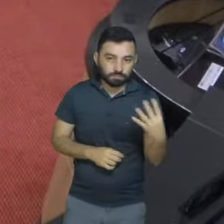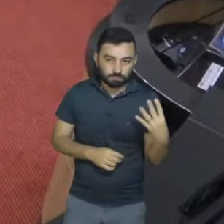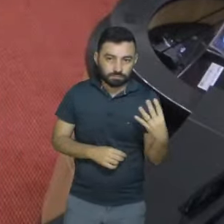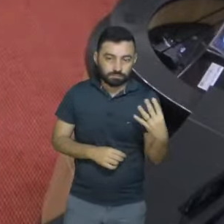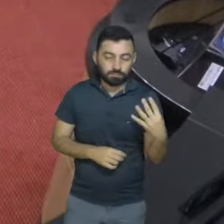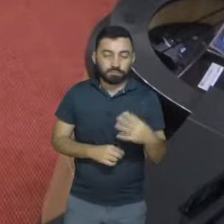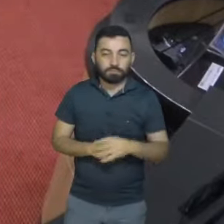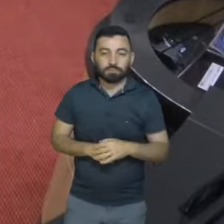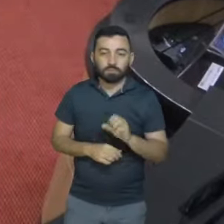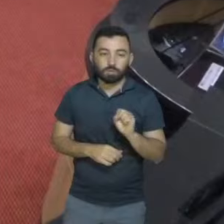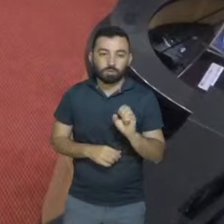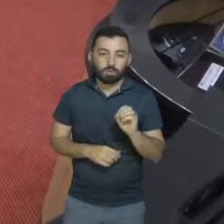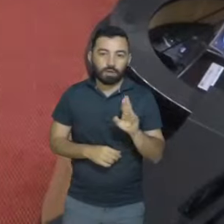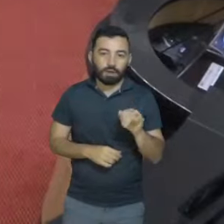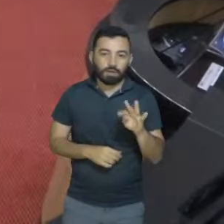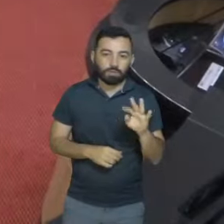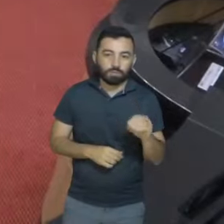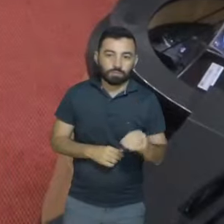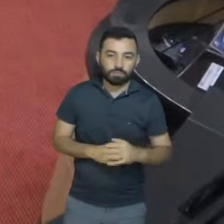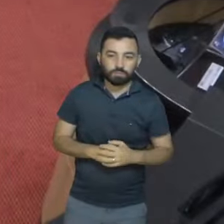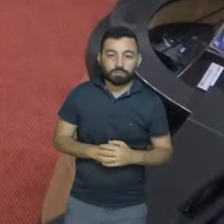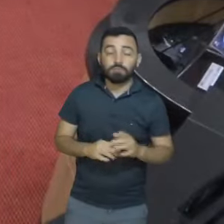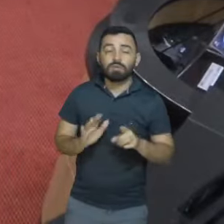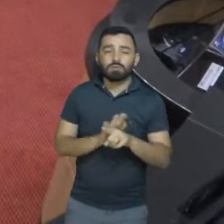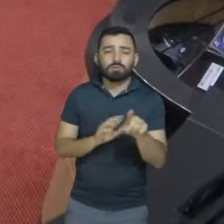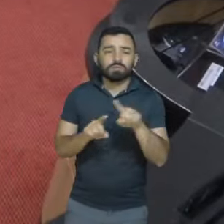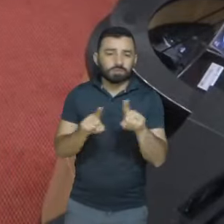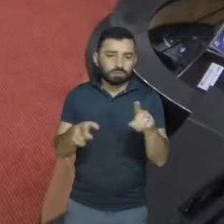Sorato. Consulto os senhores líderes.